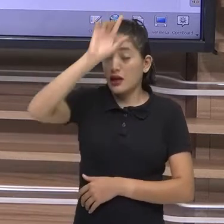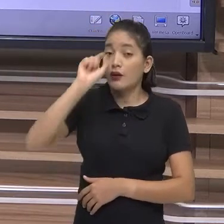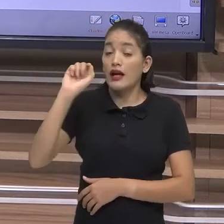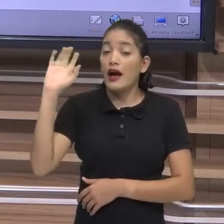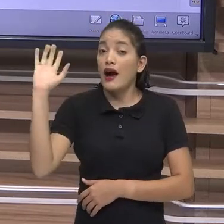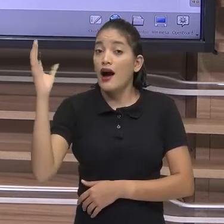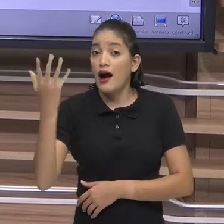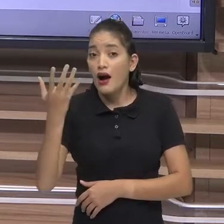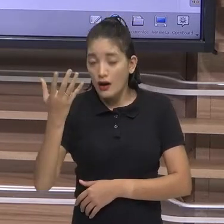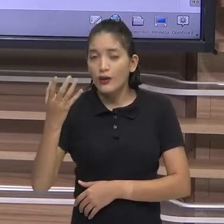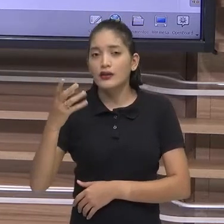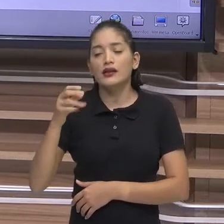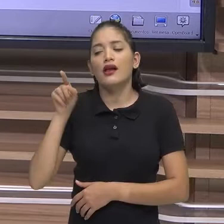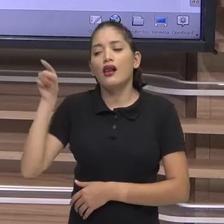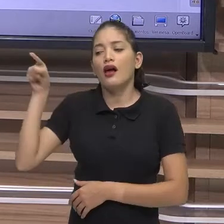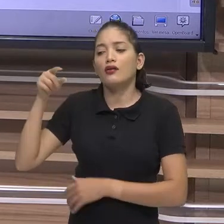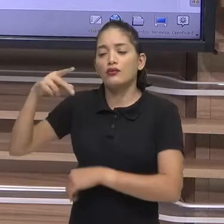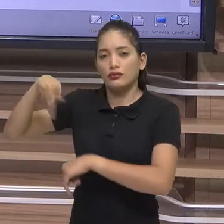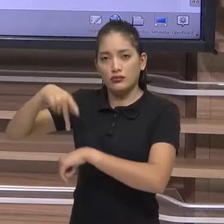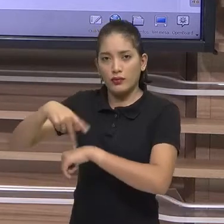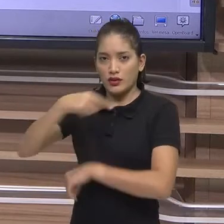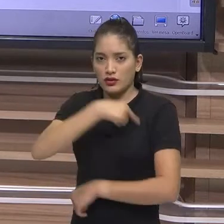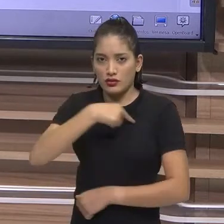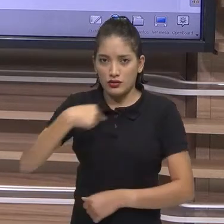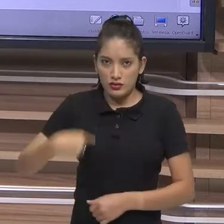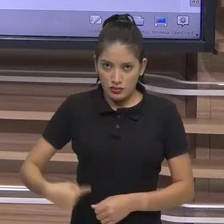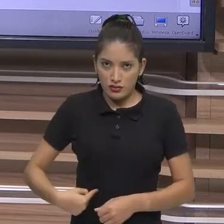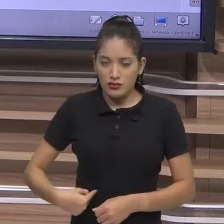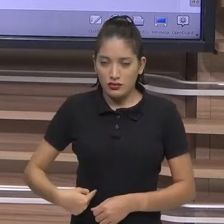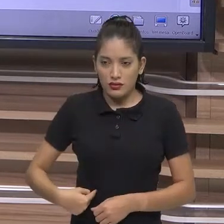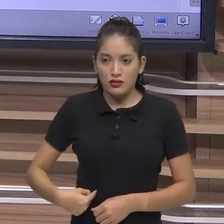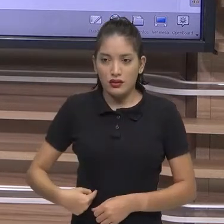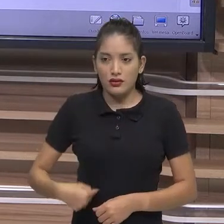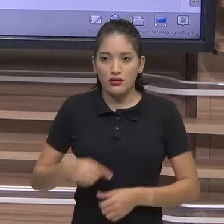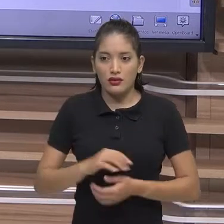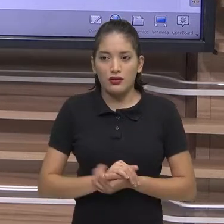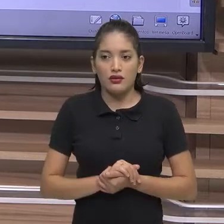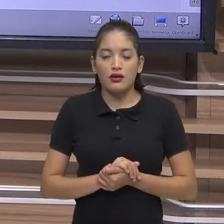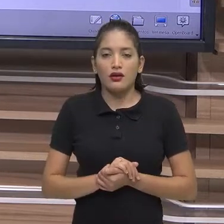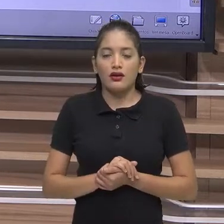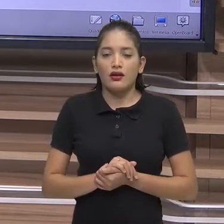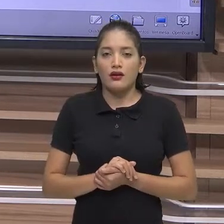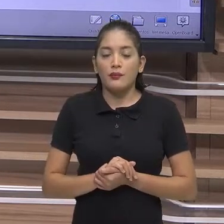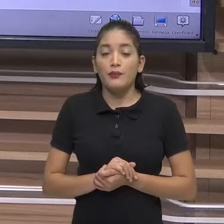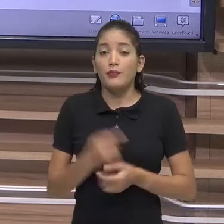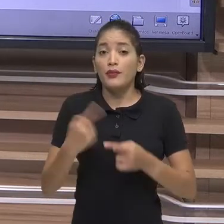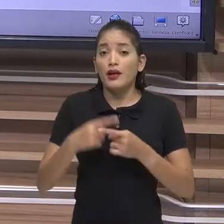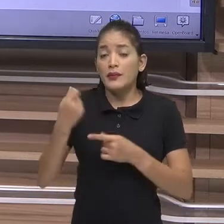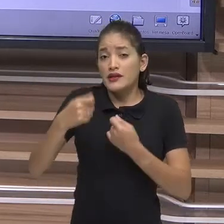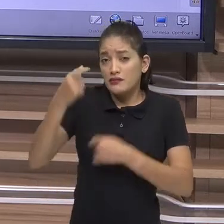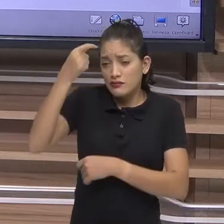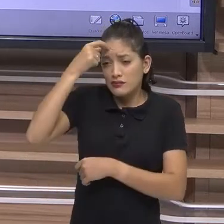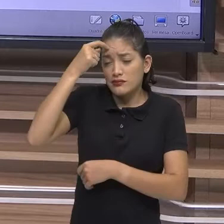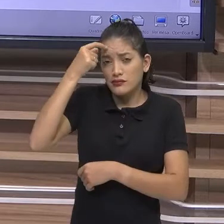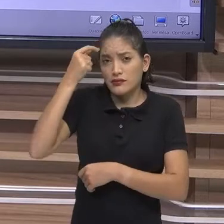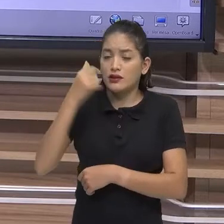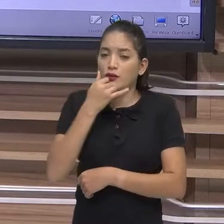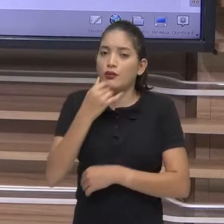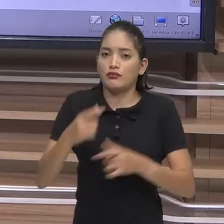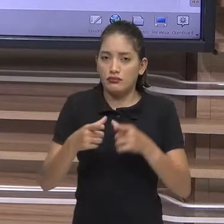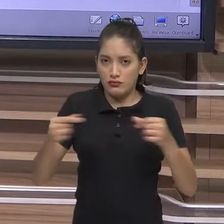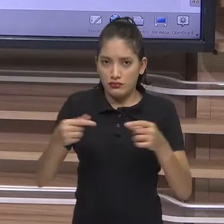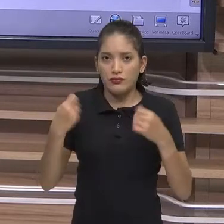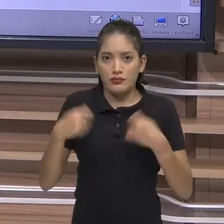bastante ali no Japão e é mais uma questão de conscientização, certo? Porque é preciso falar sobre isso, tá